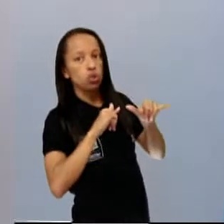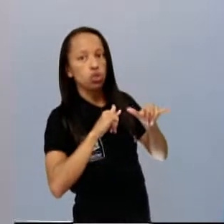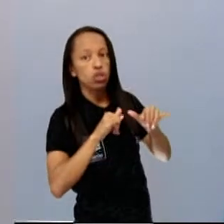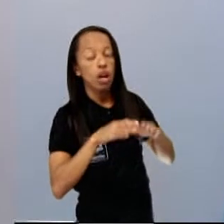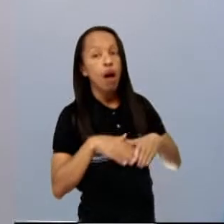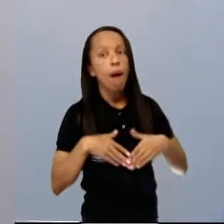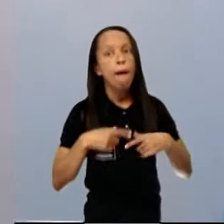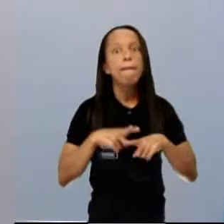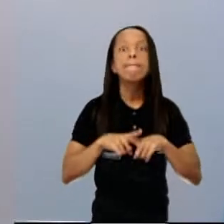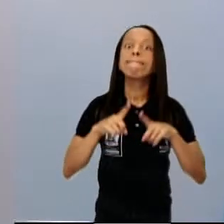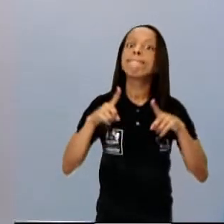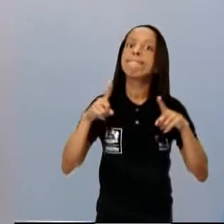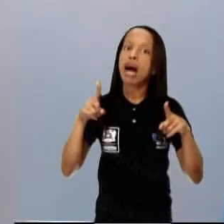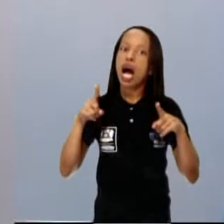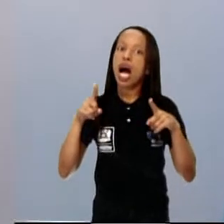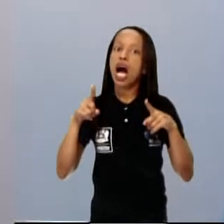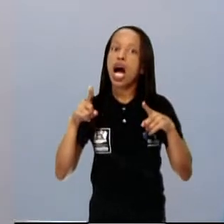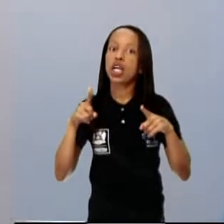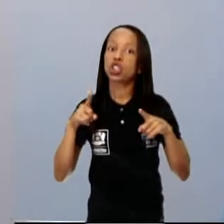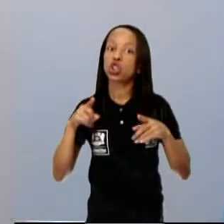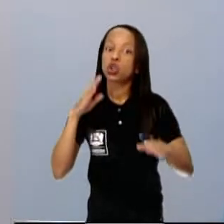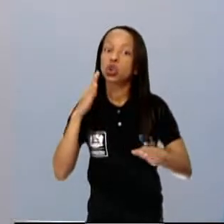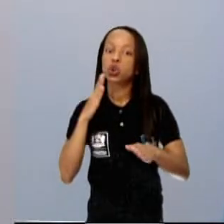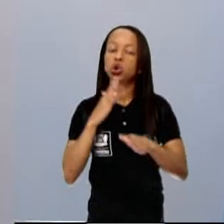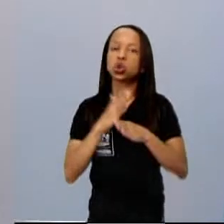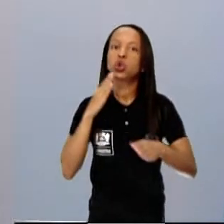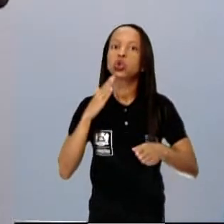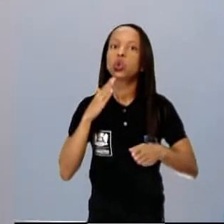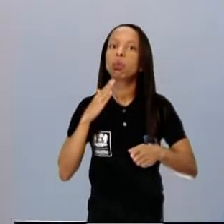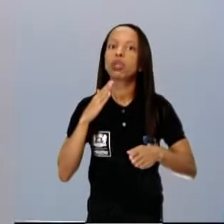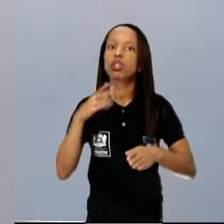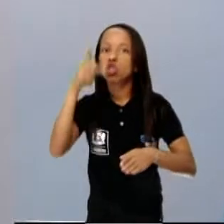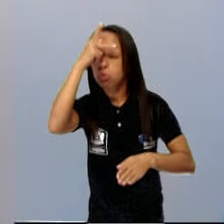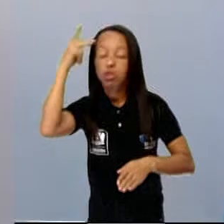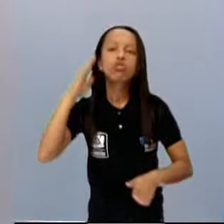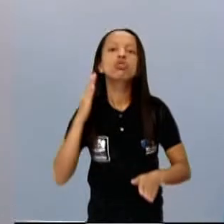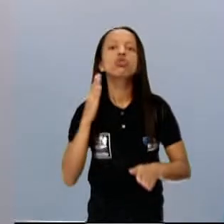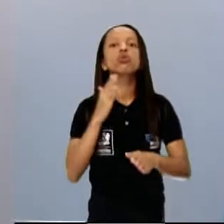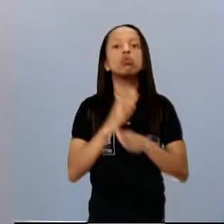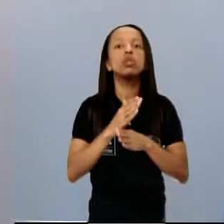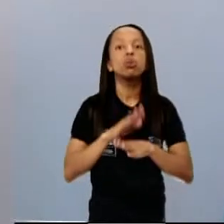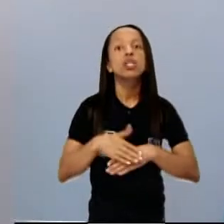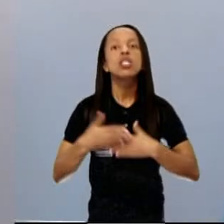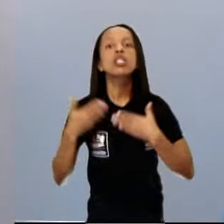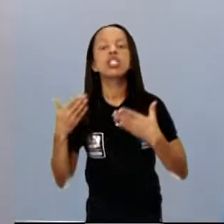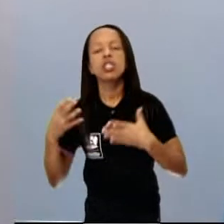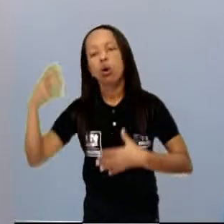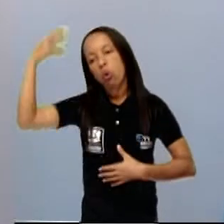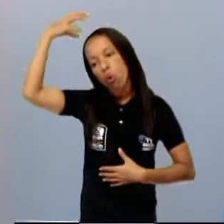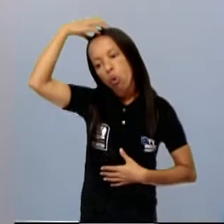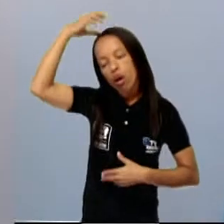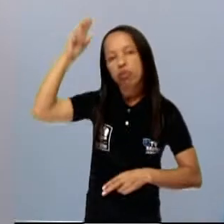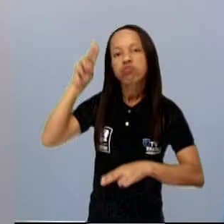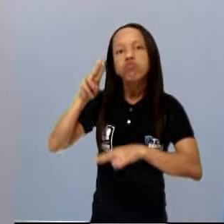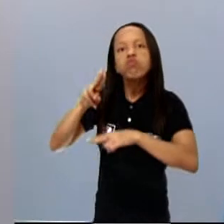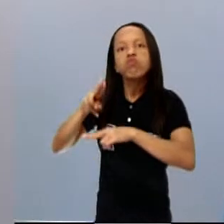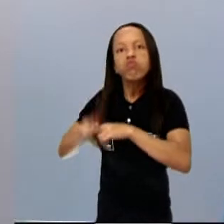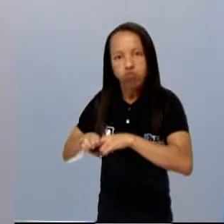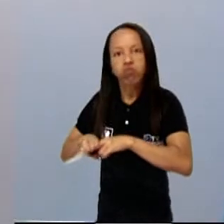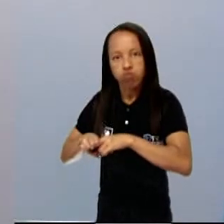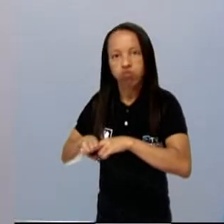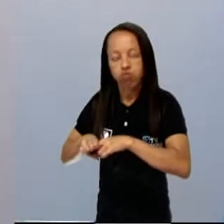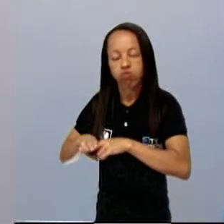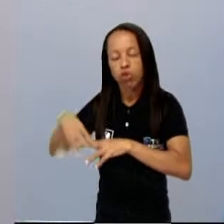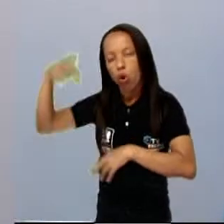os manifestantes da Revolução mudam de forma. Agora vai ser radical, vai ter mais boquinha não. É